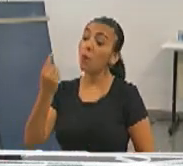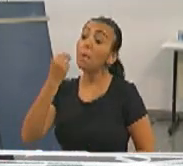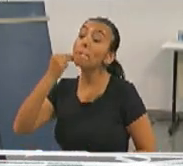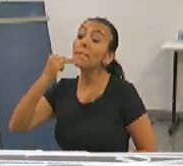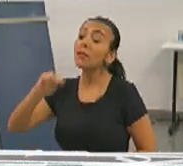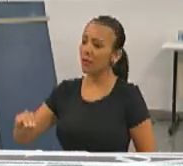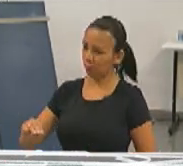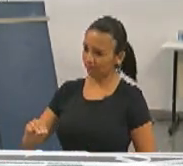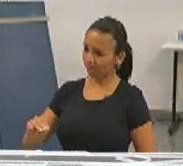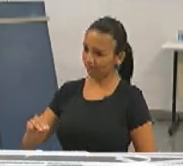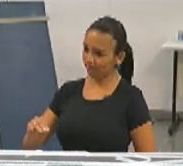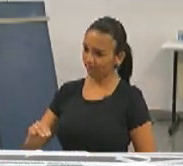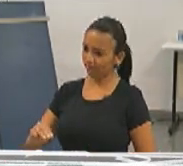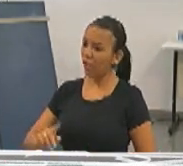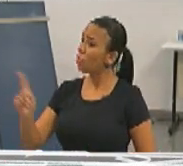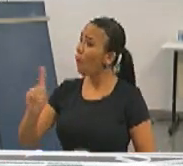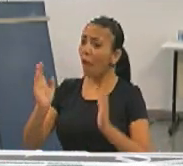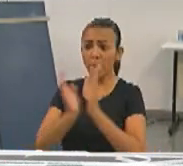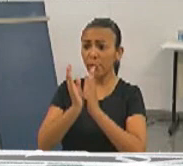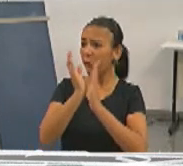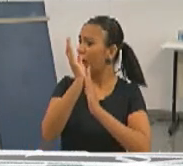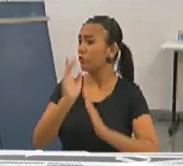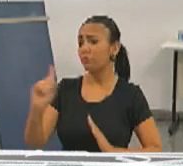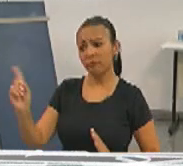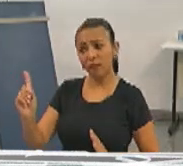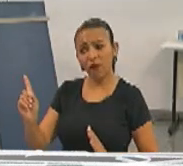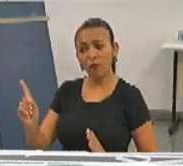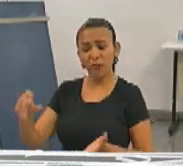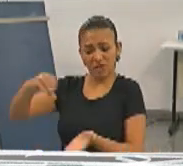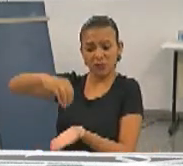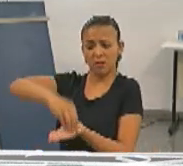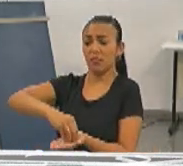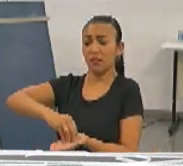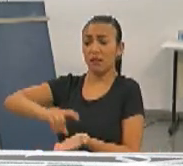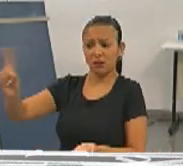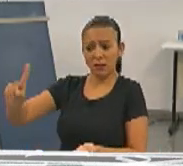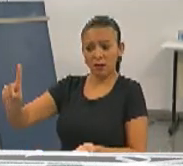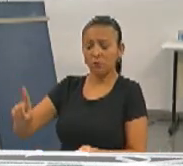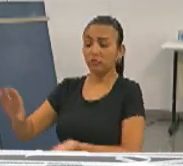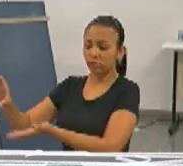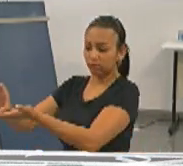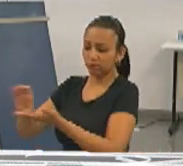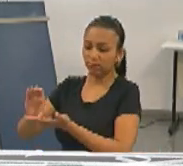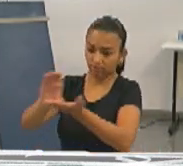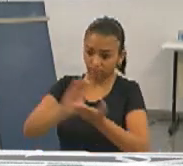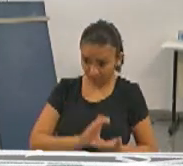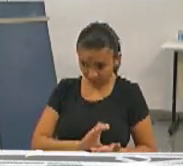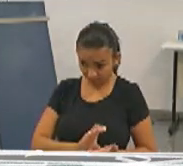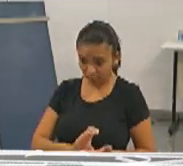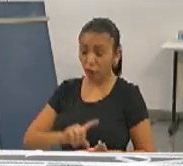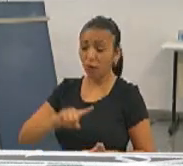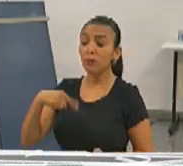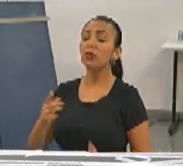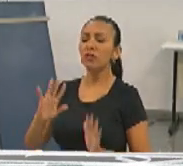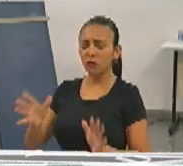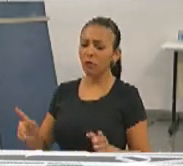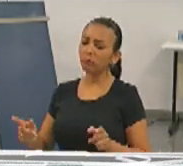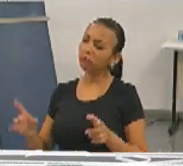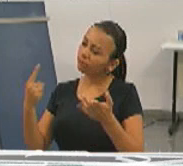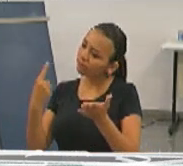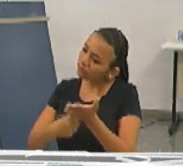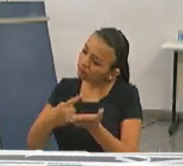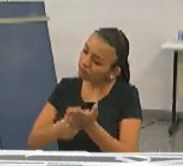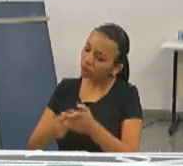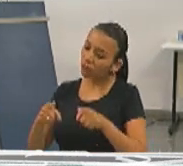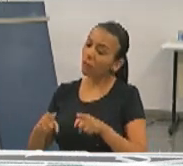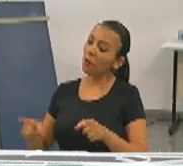de gestão burocrático ou centralizador. Com relação à captação de recursos, estabelecemos parcerias para o